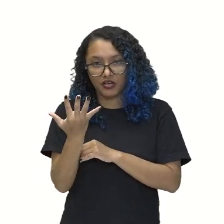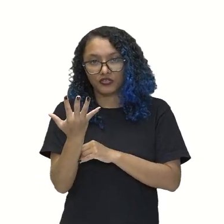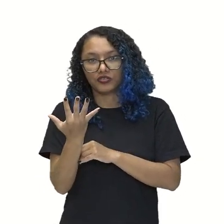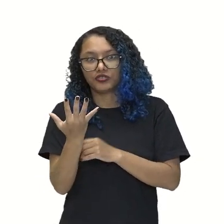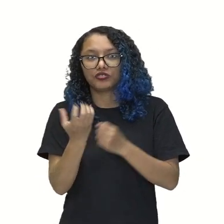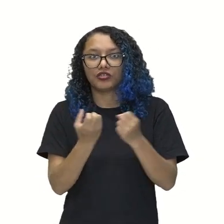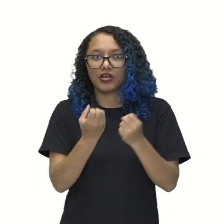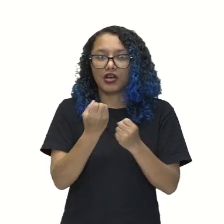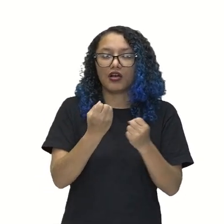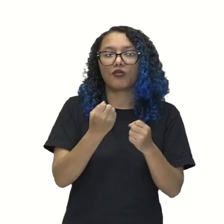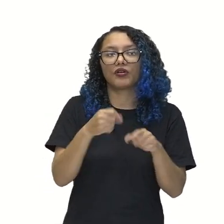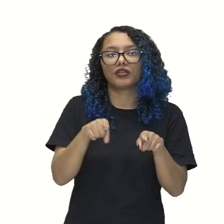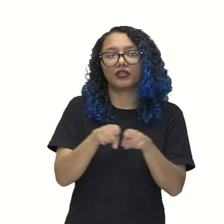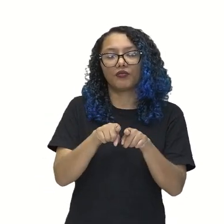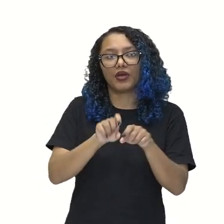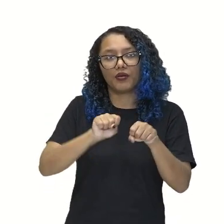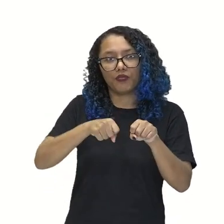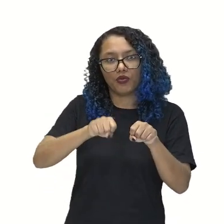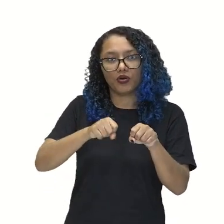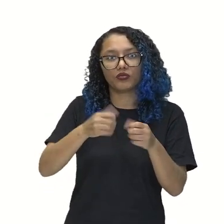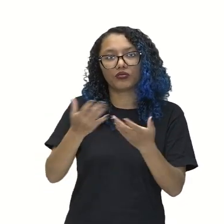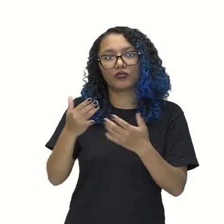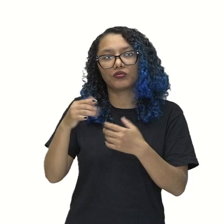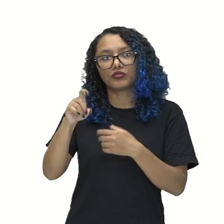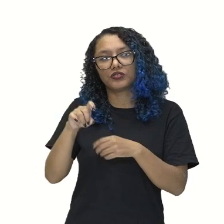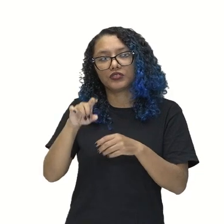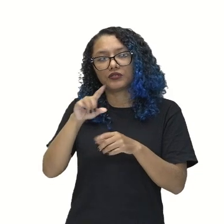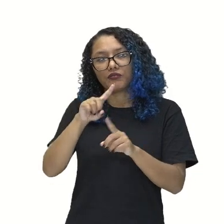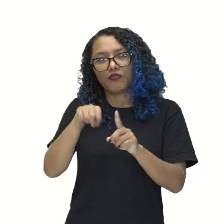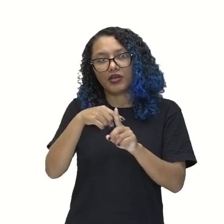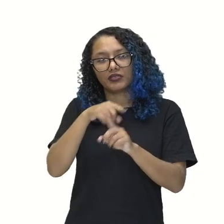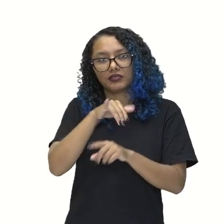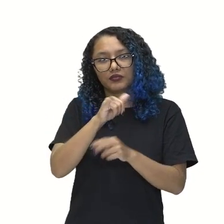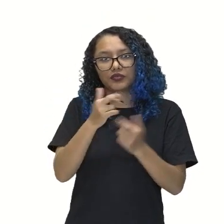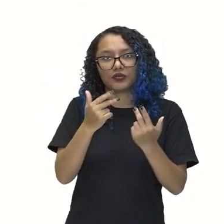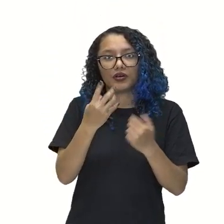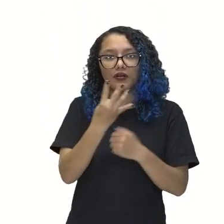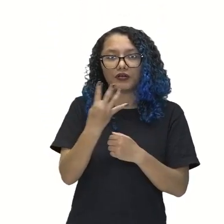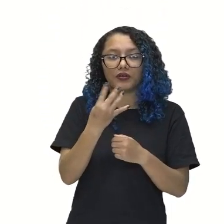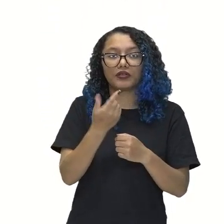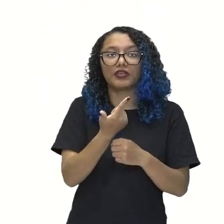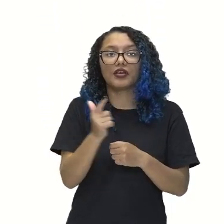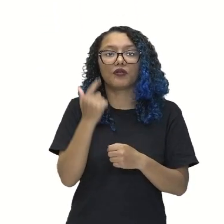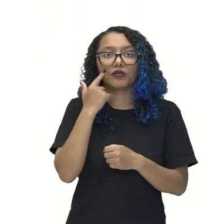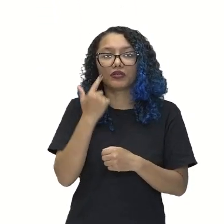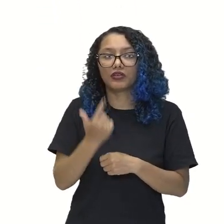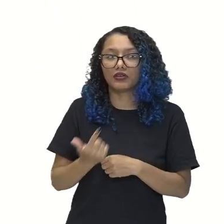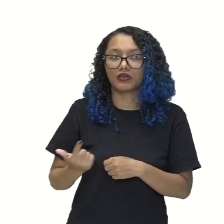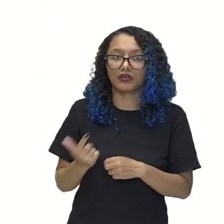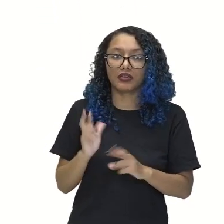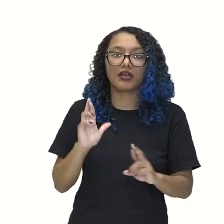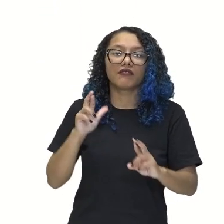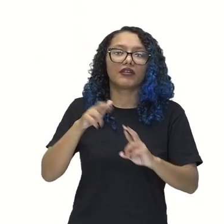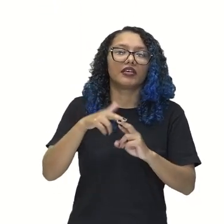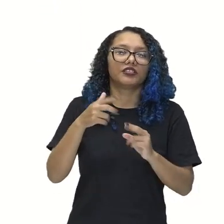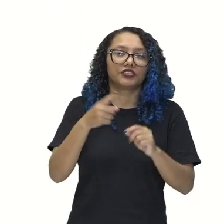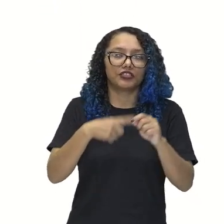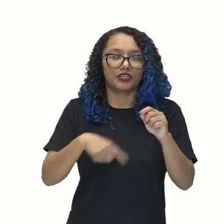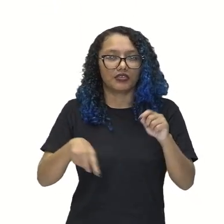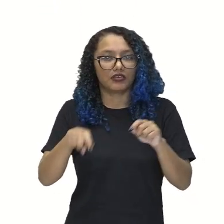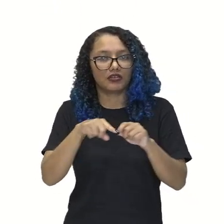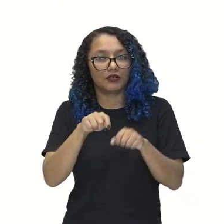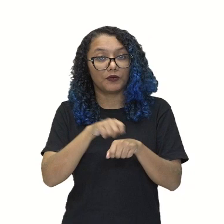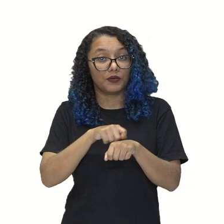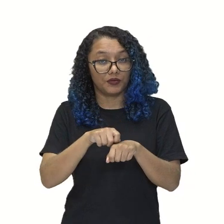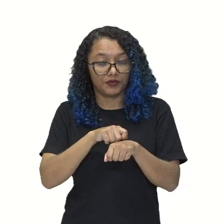y igual a 44, e em relação às rodas. E aí, diante dessa situação,